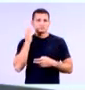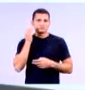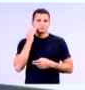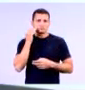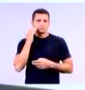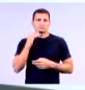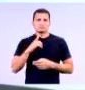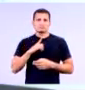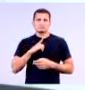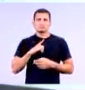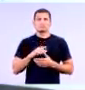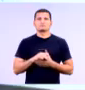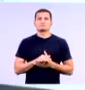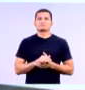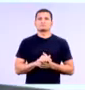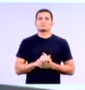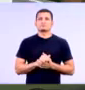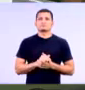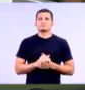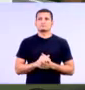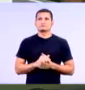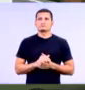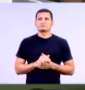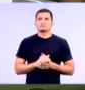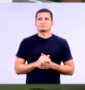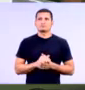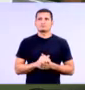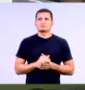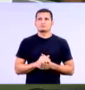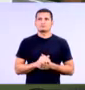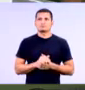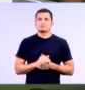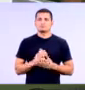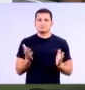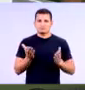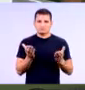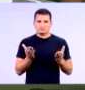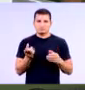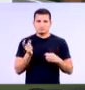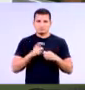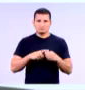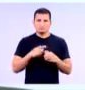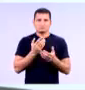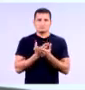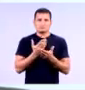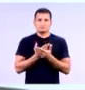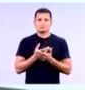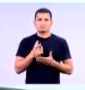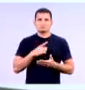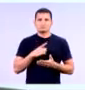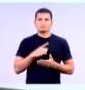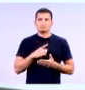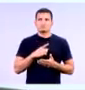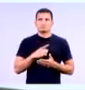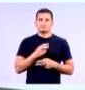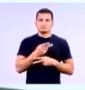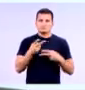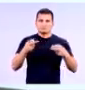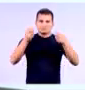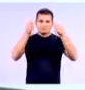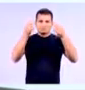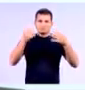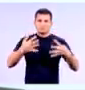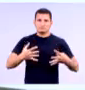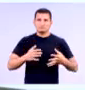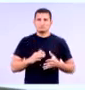que a gente imagina que esteja, né? Bem, pessoal, vamos lá, vamos agora para a aula, professora? Vamos voltar para a aula, a gente tem muita coisa para ver